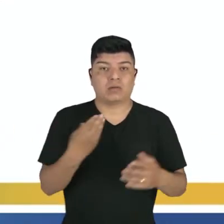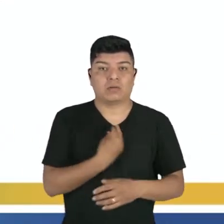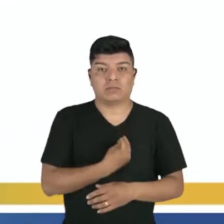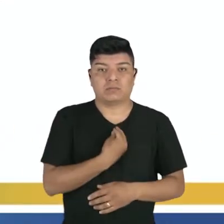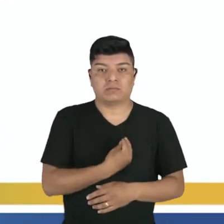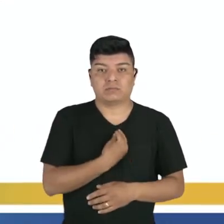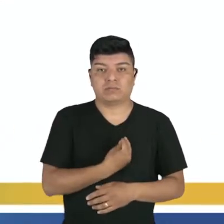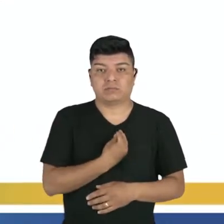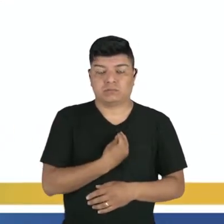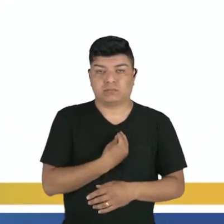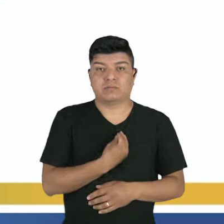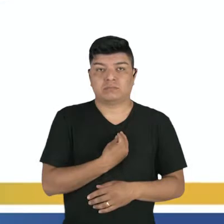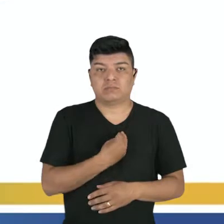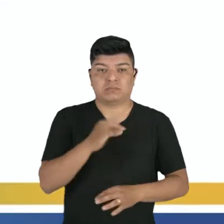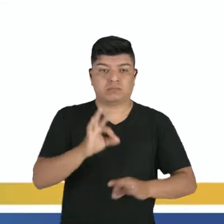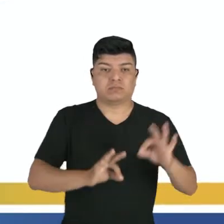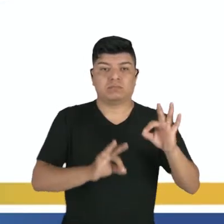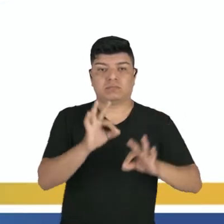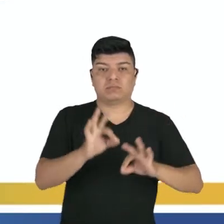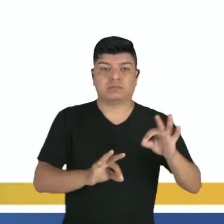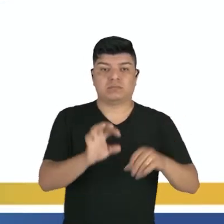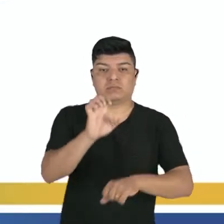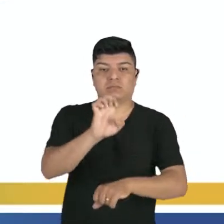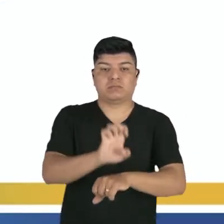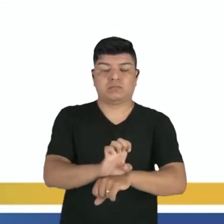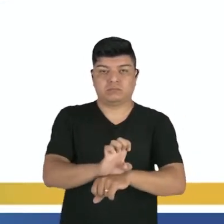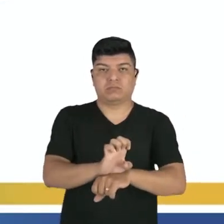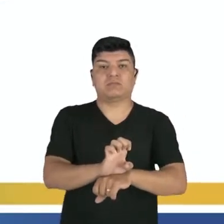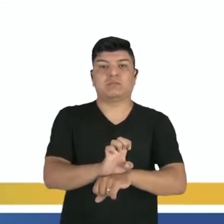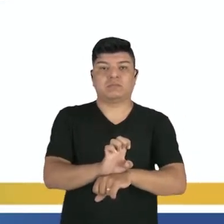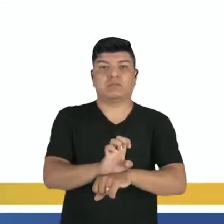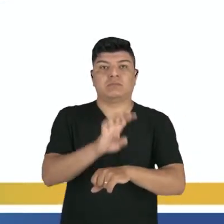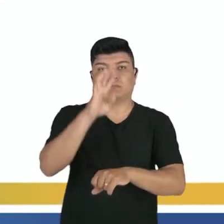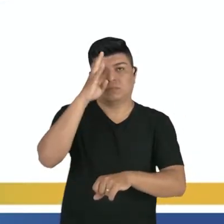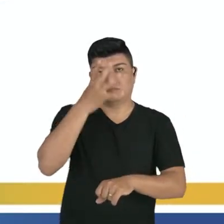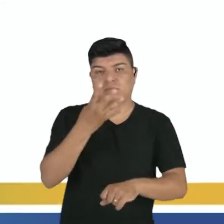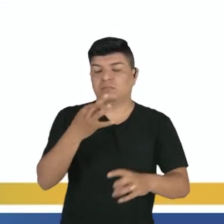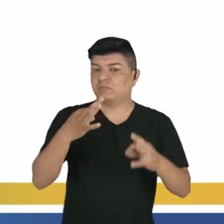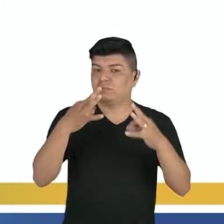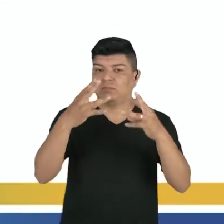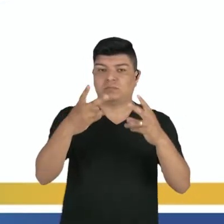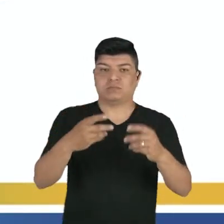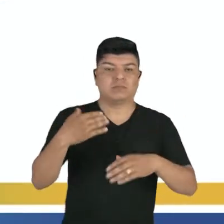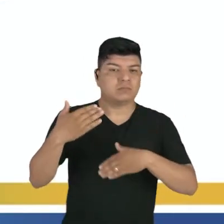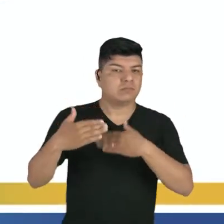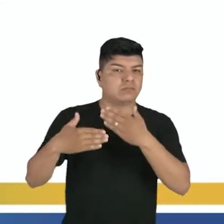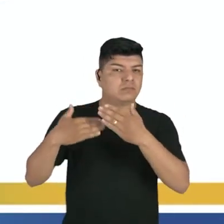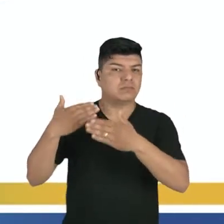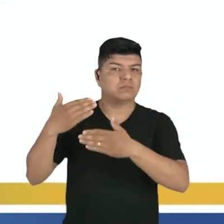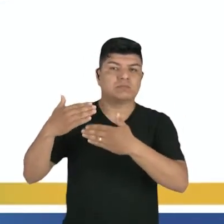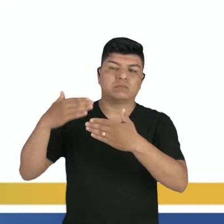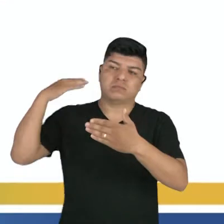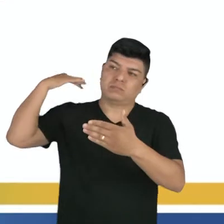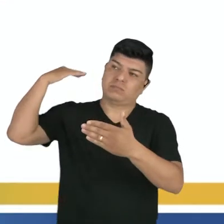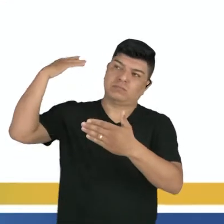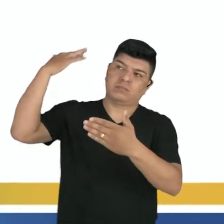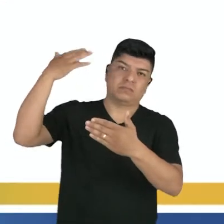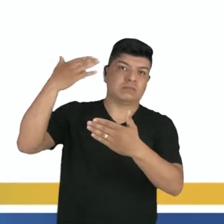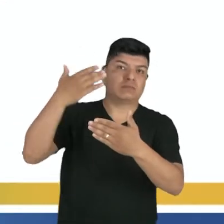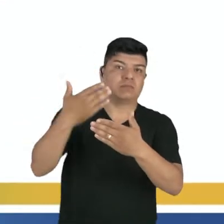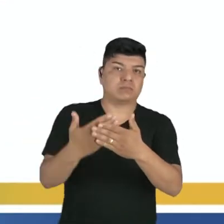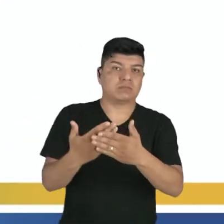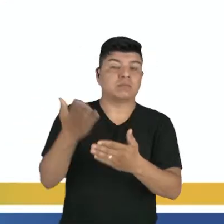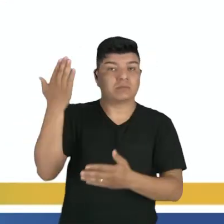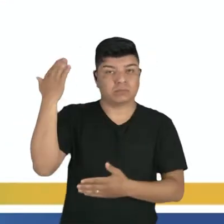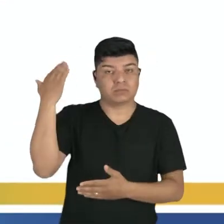hoje, no que diz respeito à organização do Estado, é resultado de todo um processo que se deu justamente